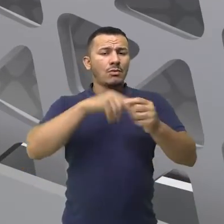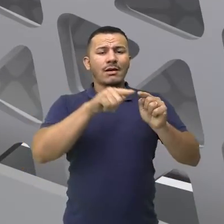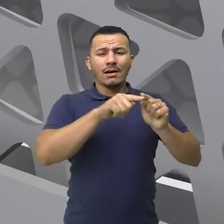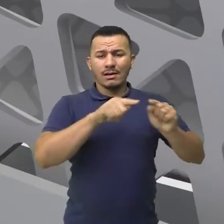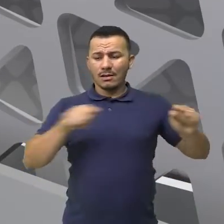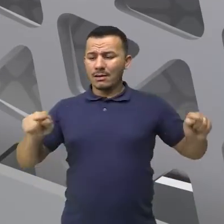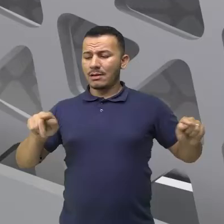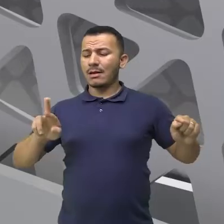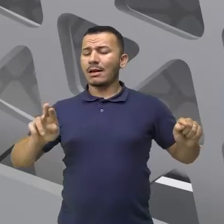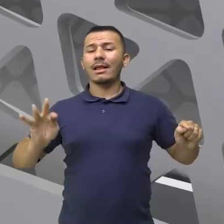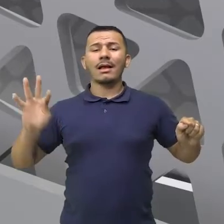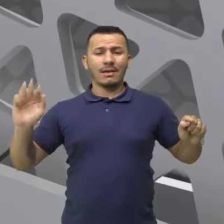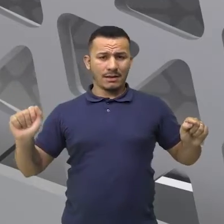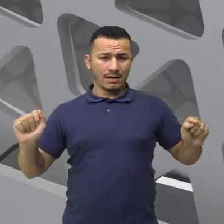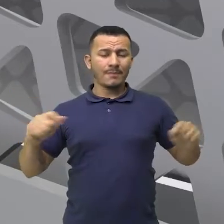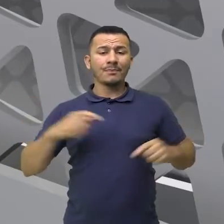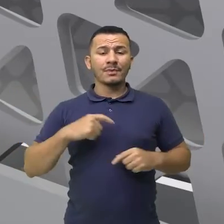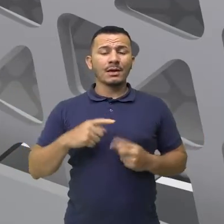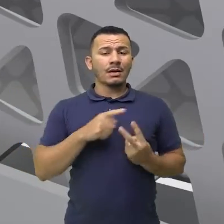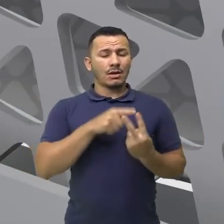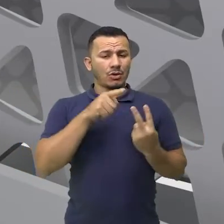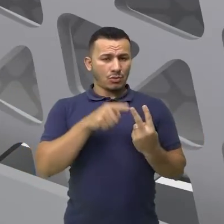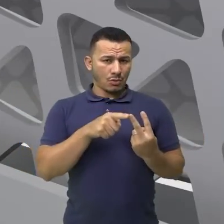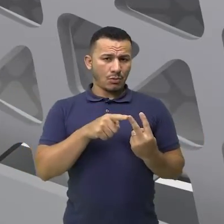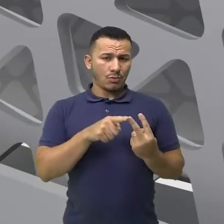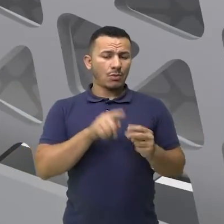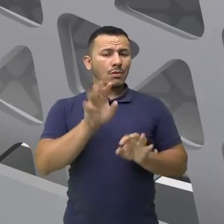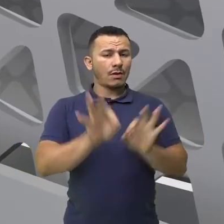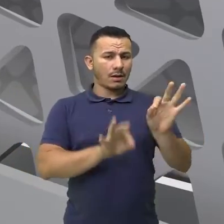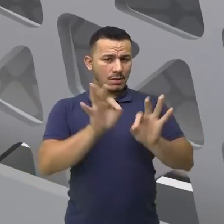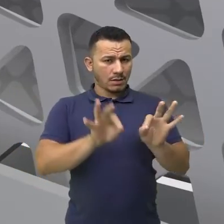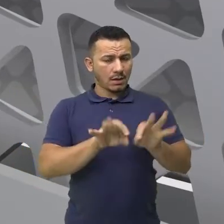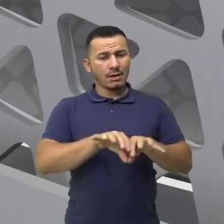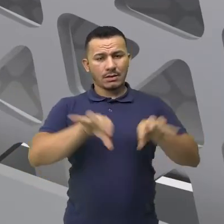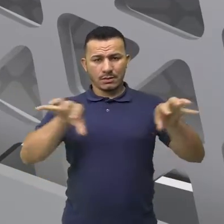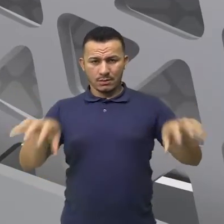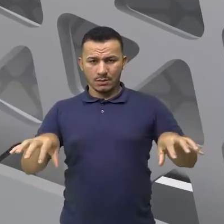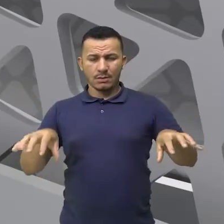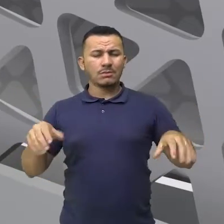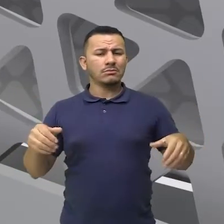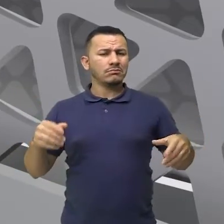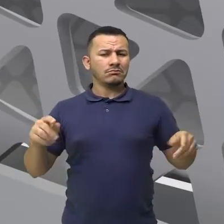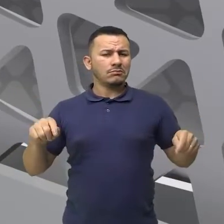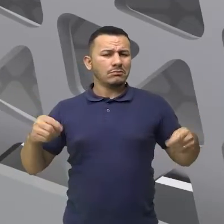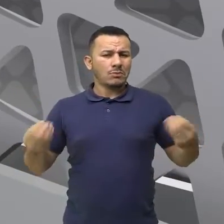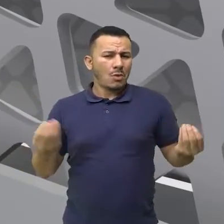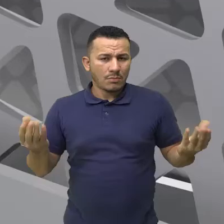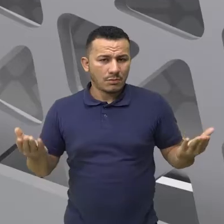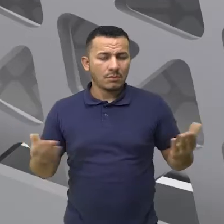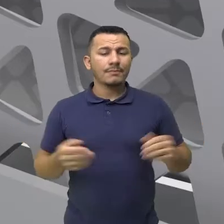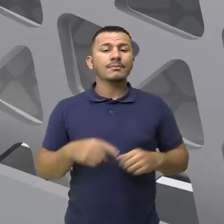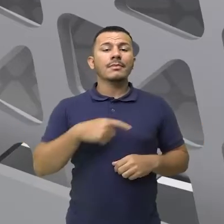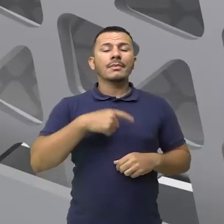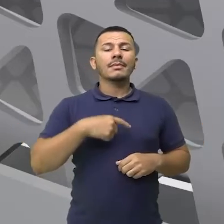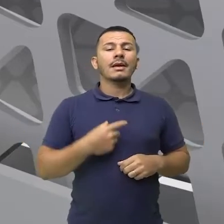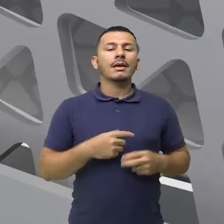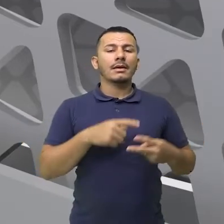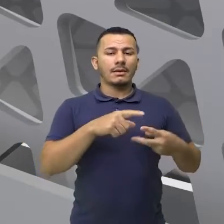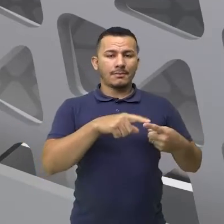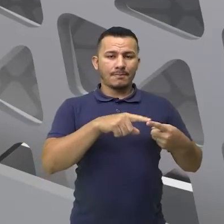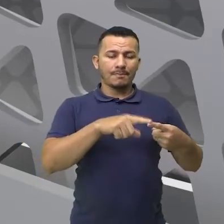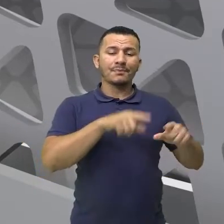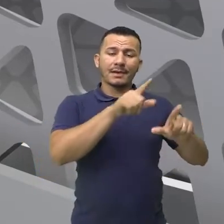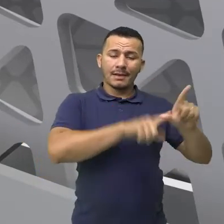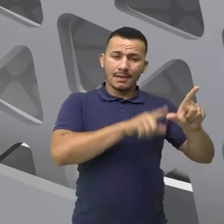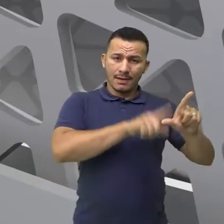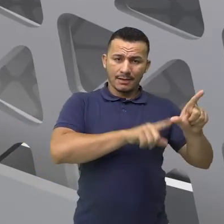sendo apresentado para nós duas organizações. Quais são as duas organizações? Está sendo apresentada as